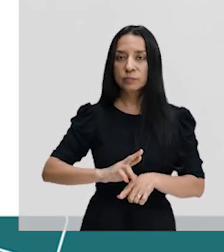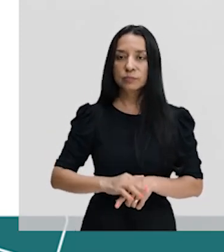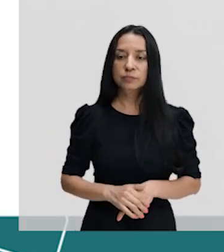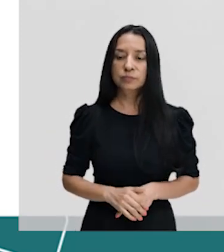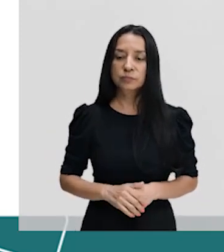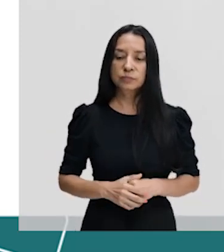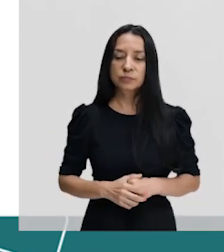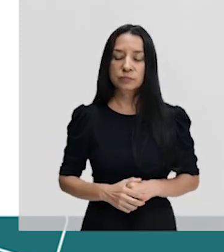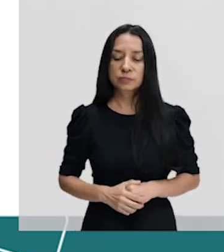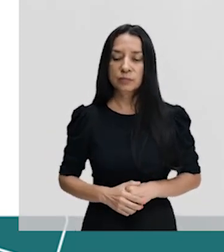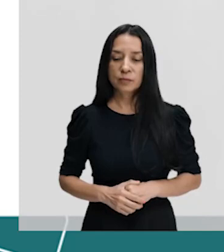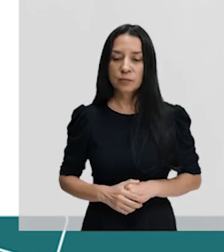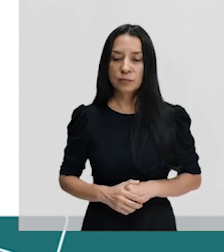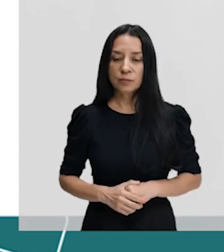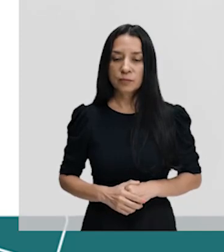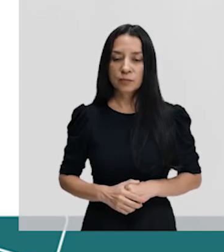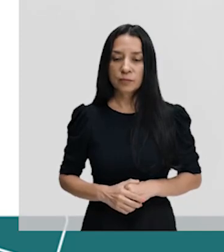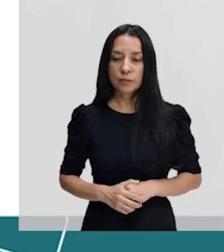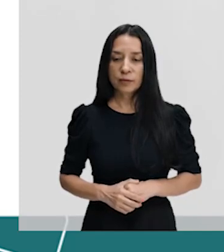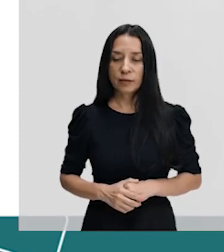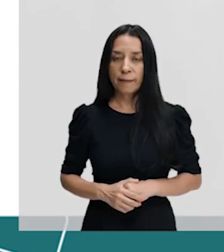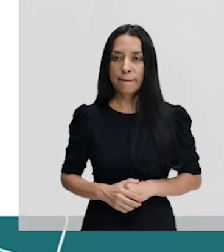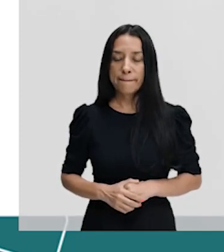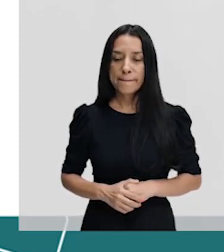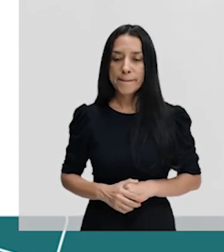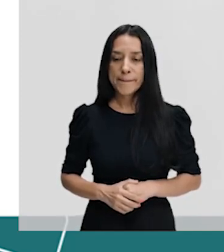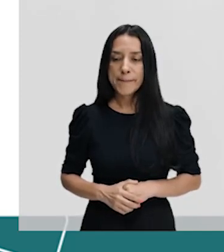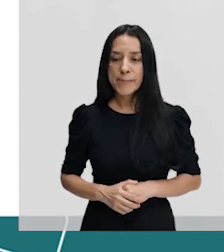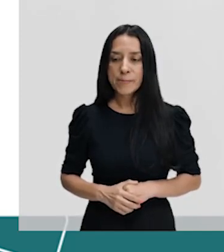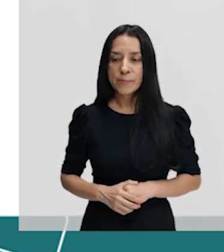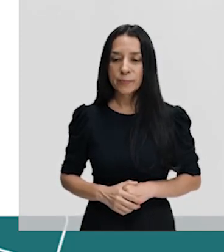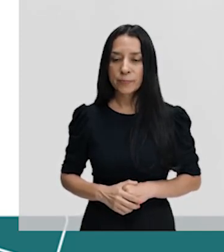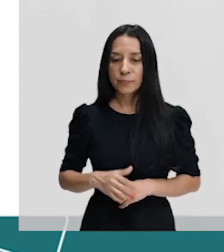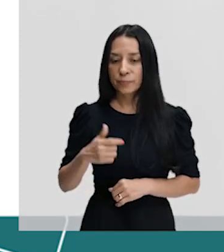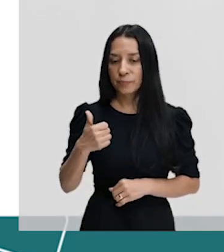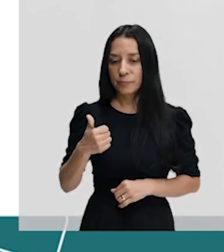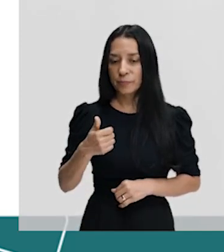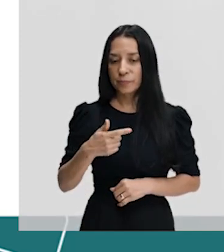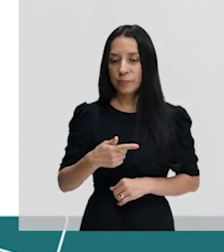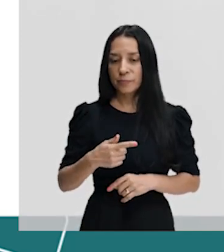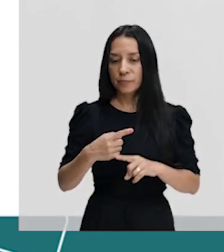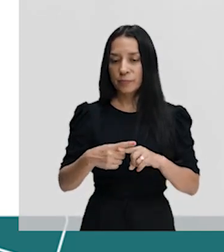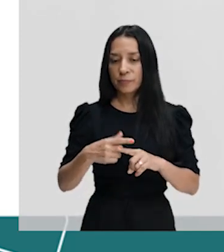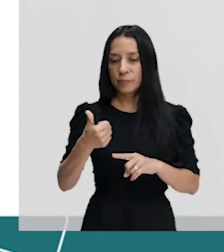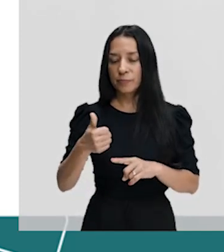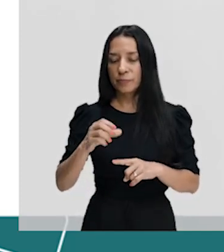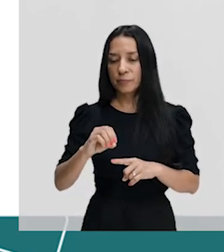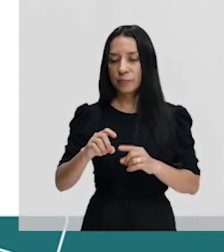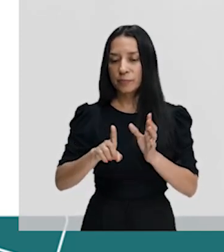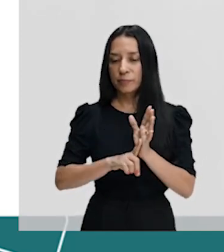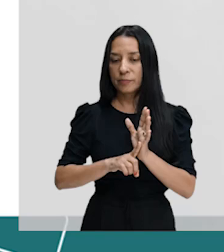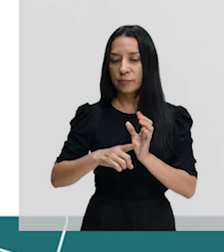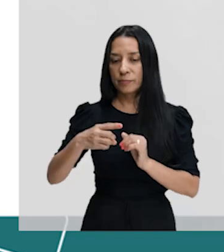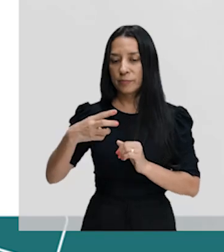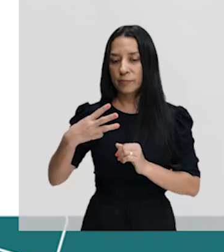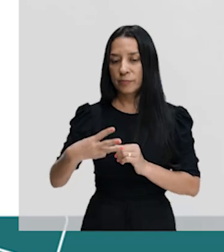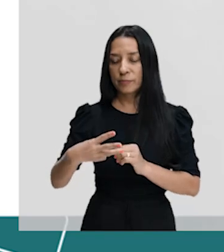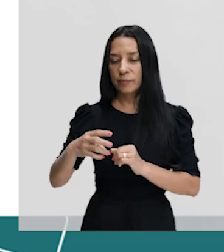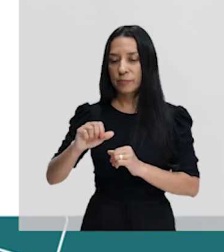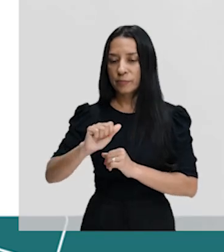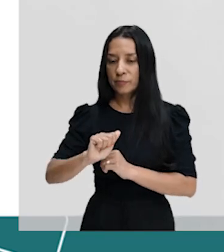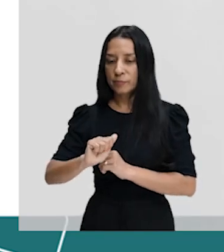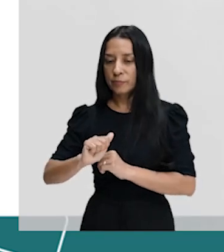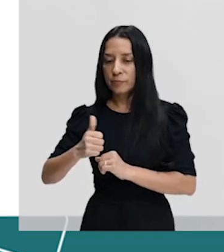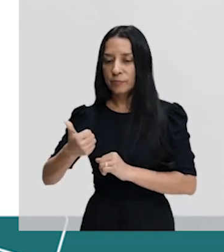D já tá bem aqui pronto que é 17 vezes 10 a menos 3 a 17 metros né Então